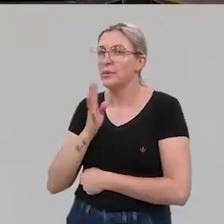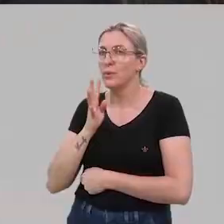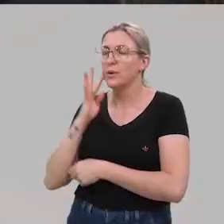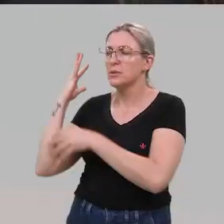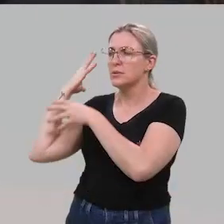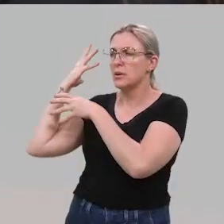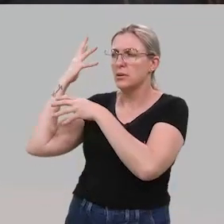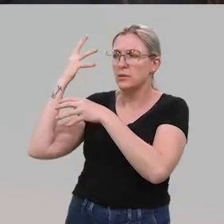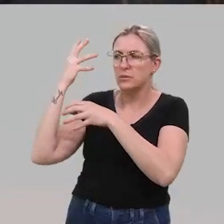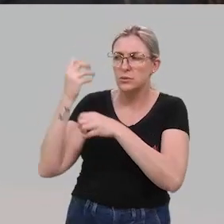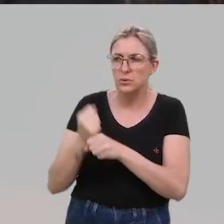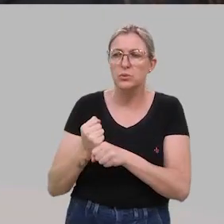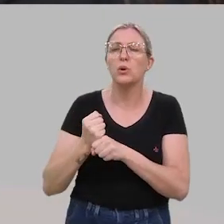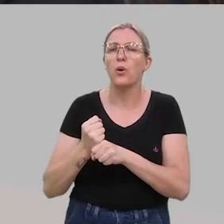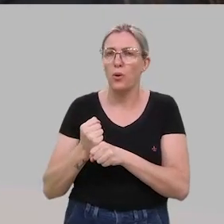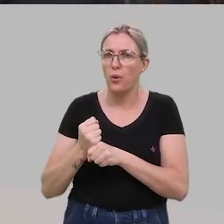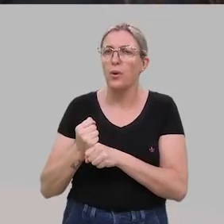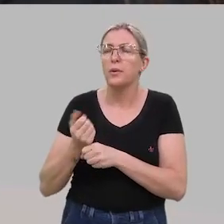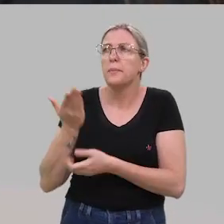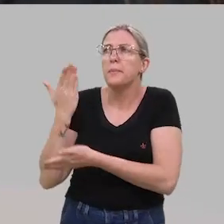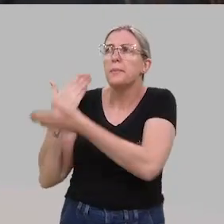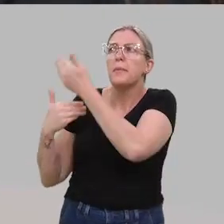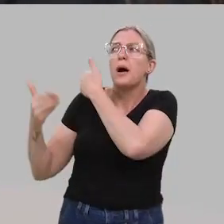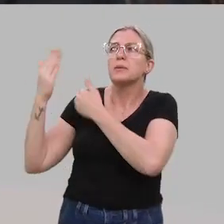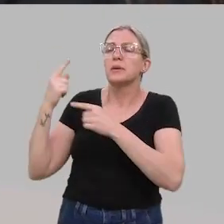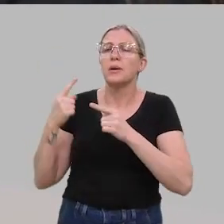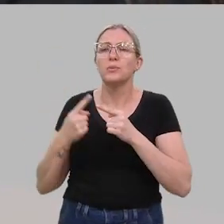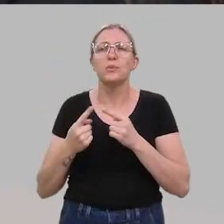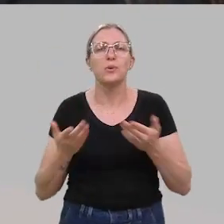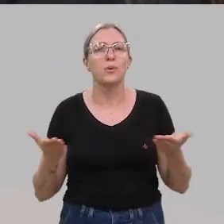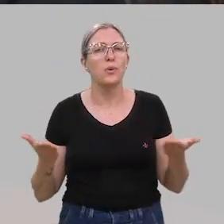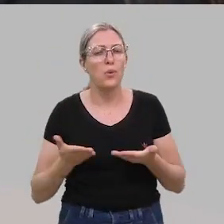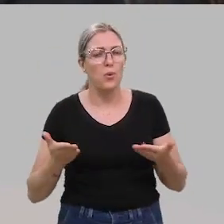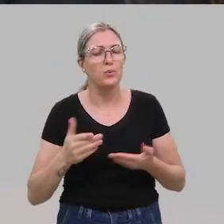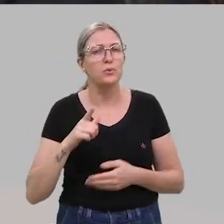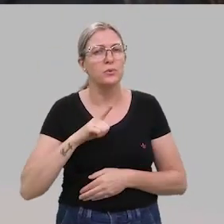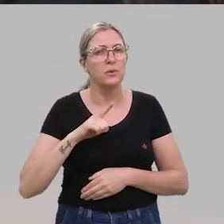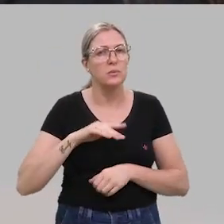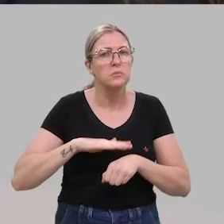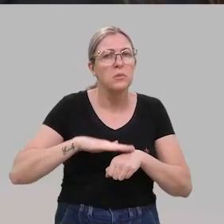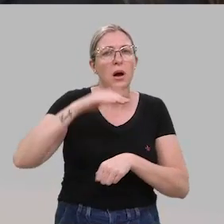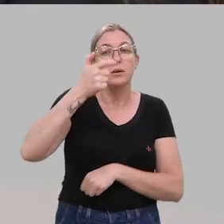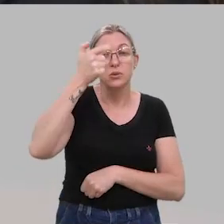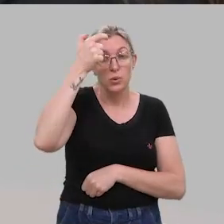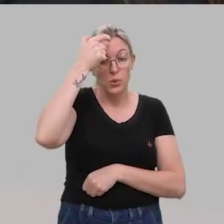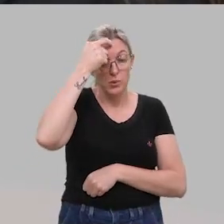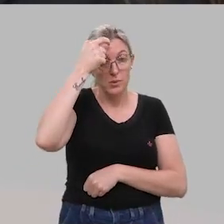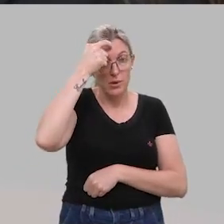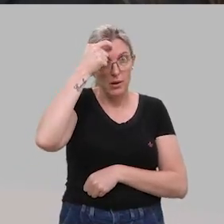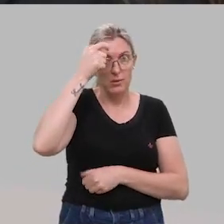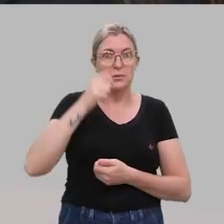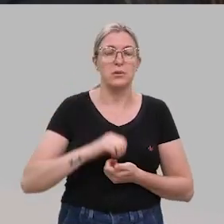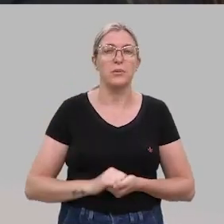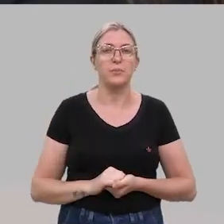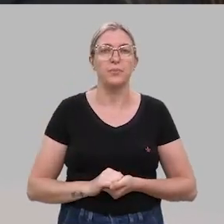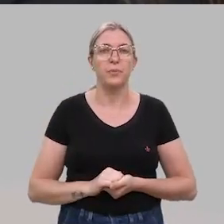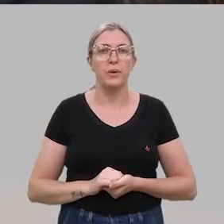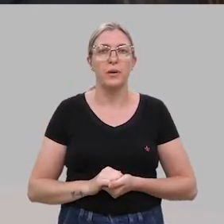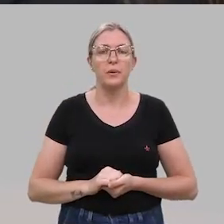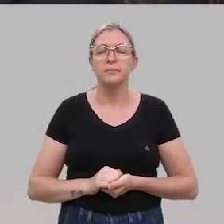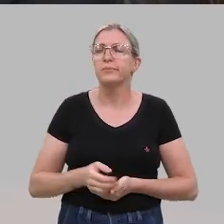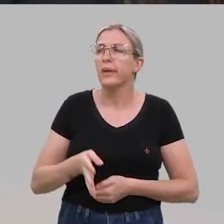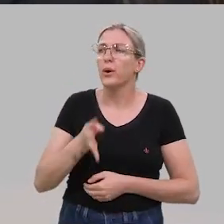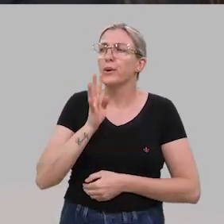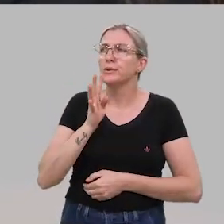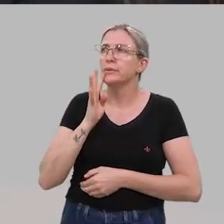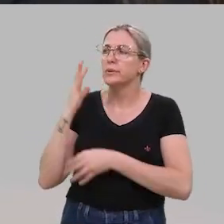espiritualidade. É importante visitar a história, porque a história é mãe e mestra, para poder pisar de uma forma